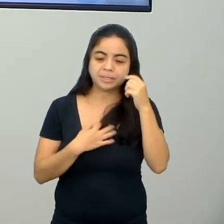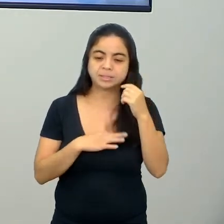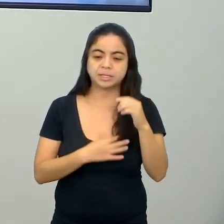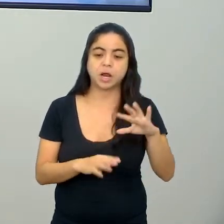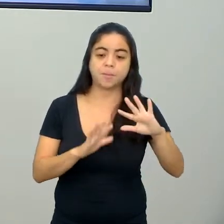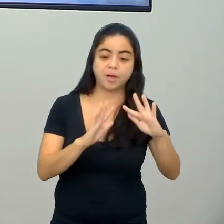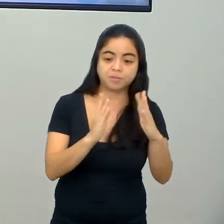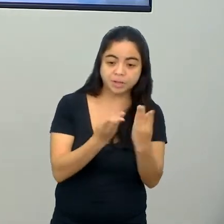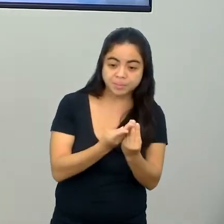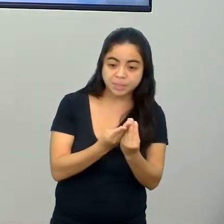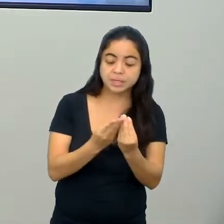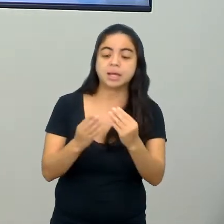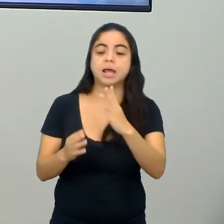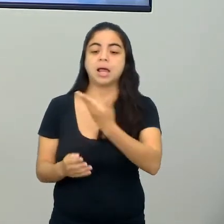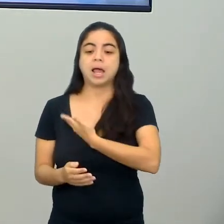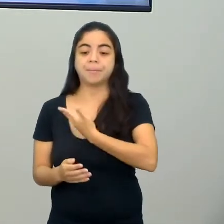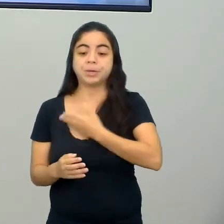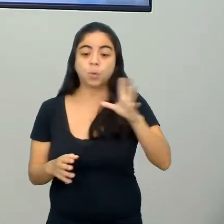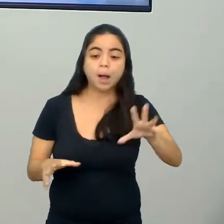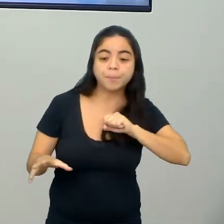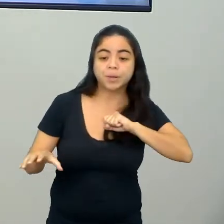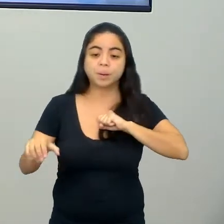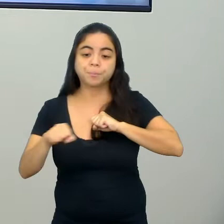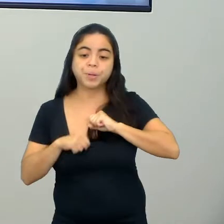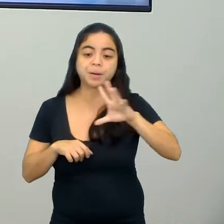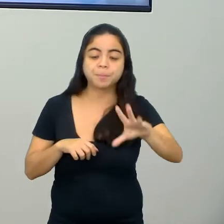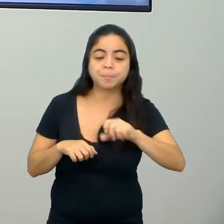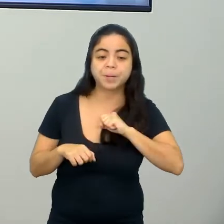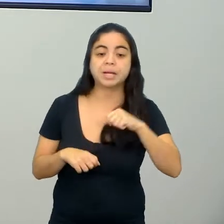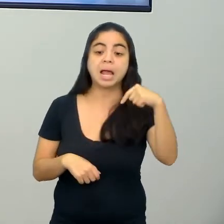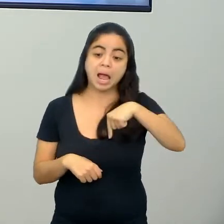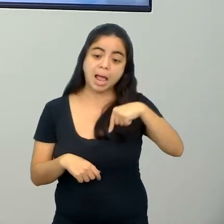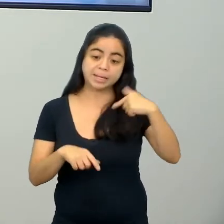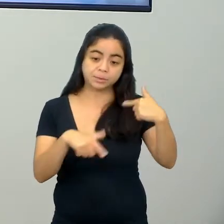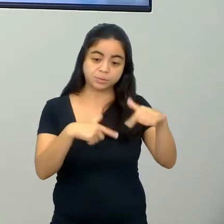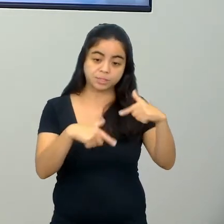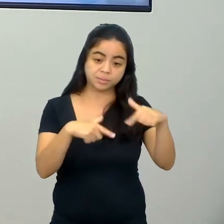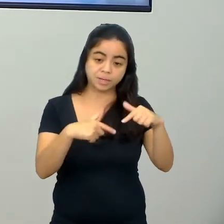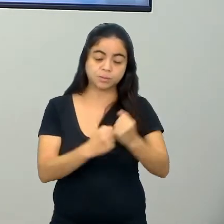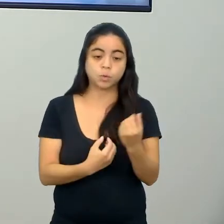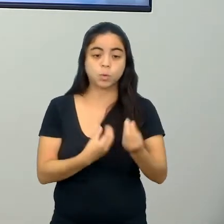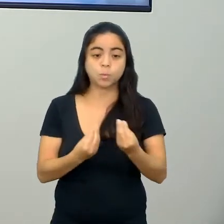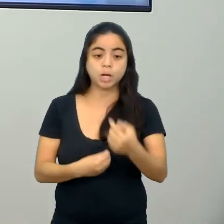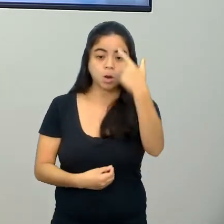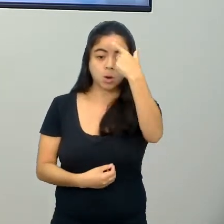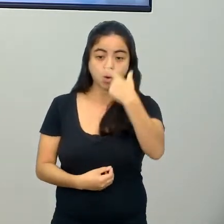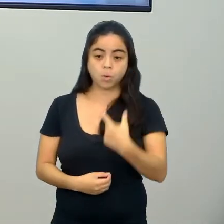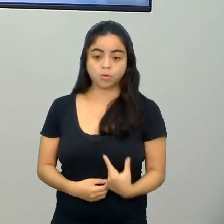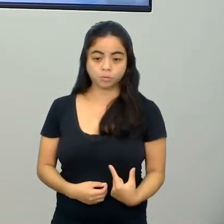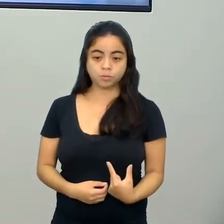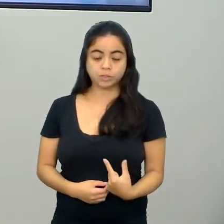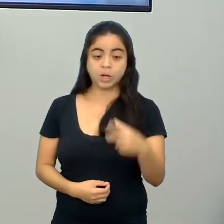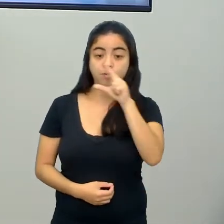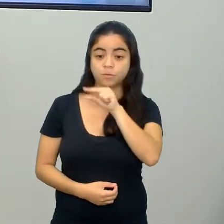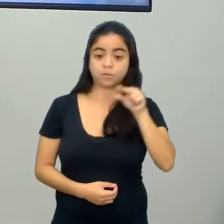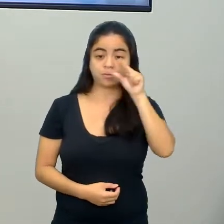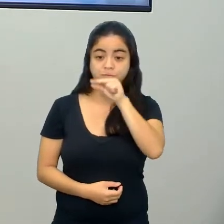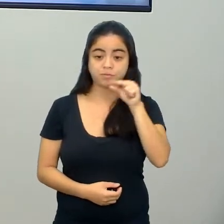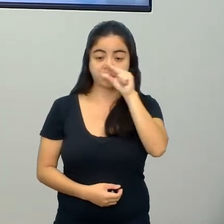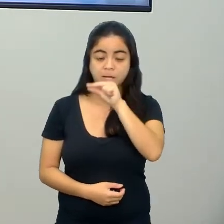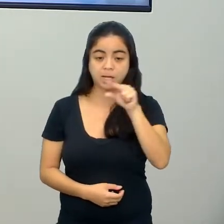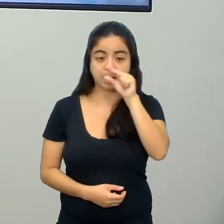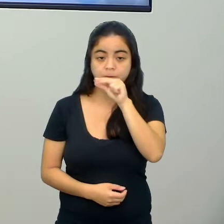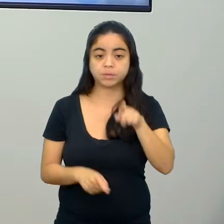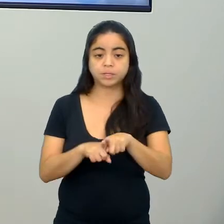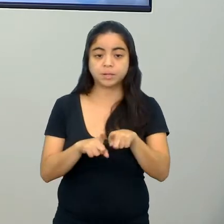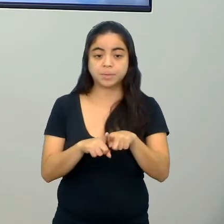família, peguei esse aspecto dos meus amigos, aqui no trabalho. A maneira com que eu me comporto, a maneira com que eu falo com as pessoas, a maneira